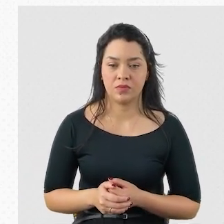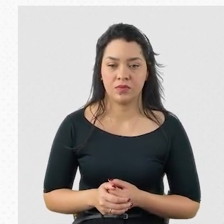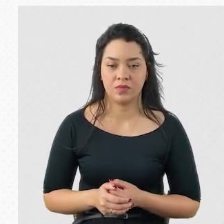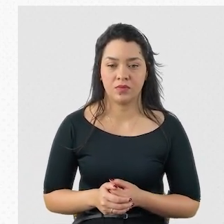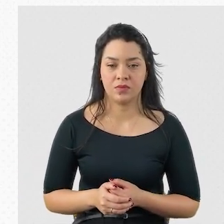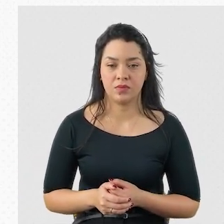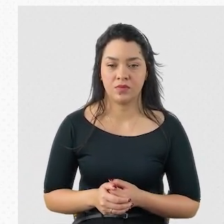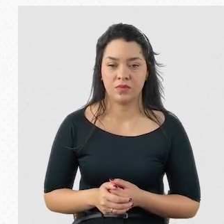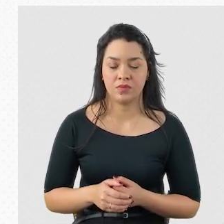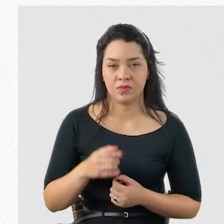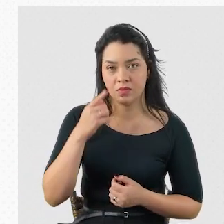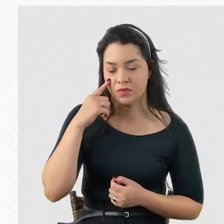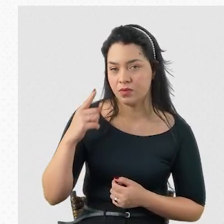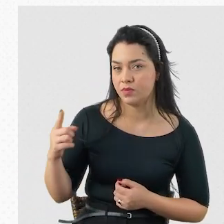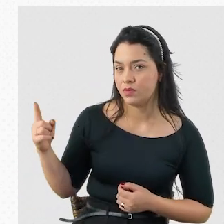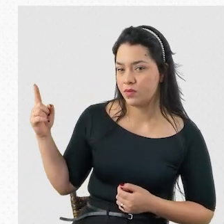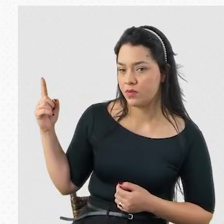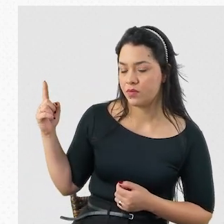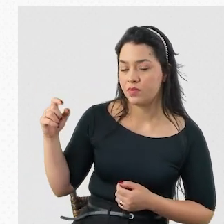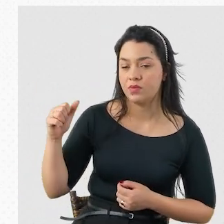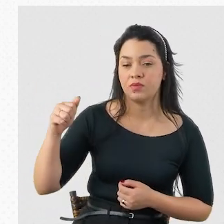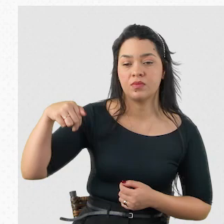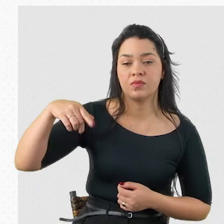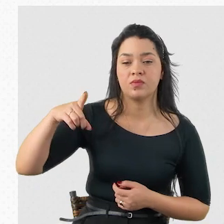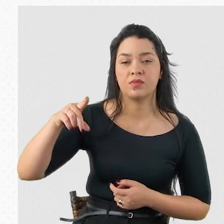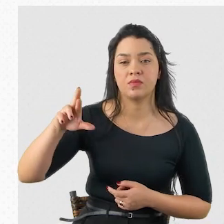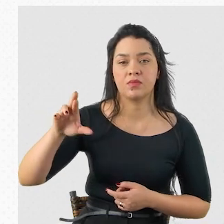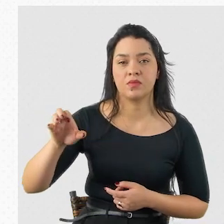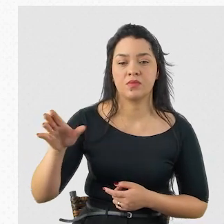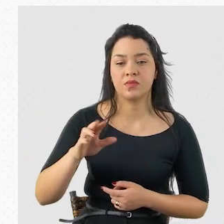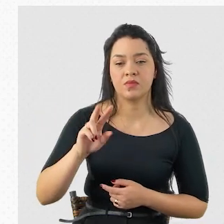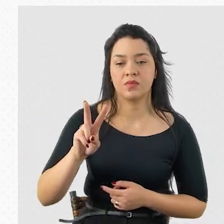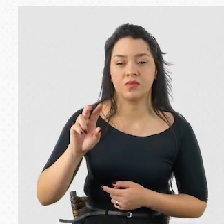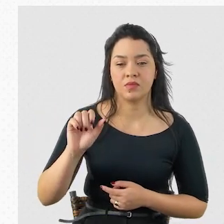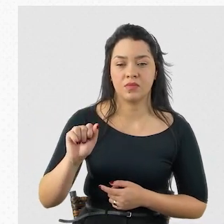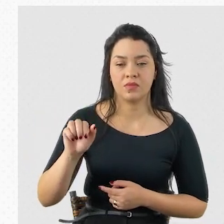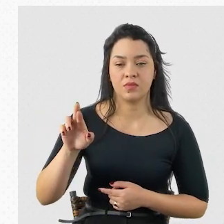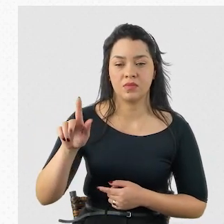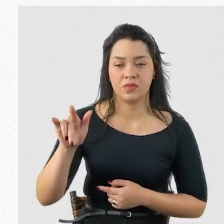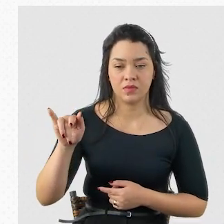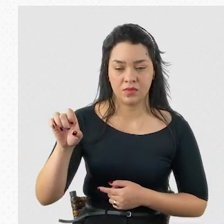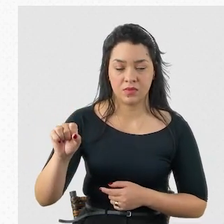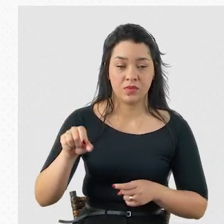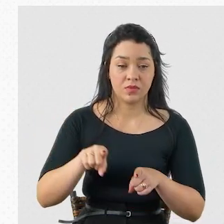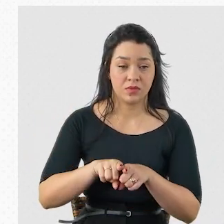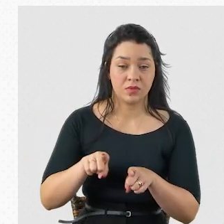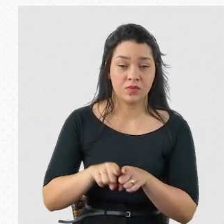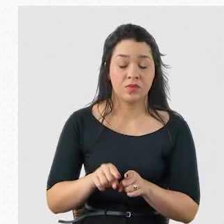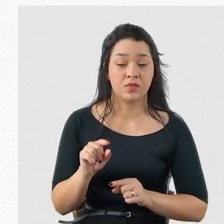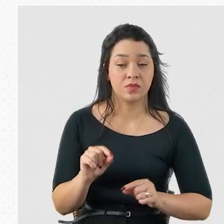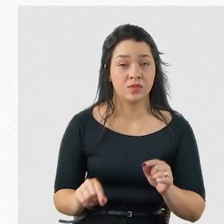visual, poeta, compositor, educador, e ele trata da questão da ancestralidade como